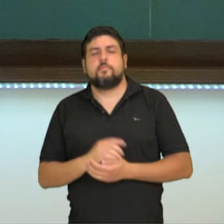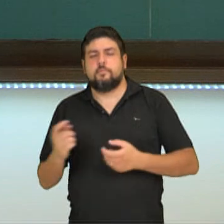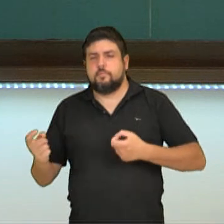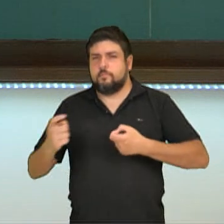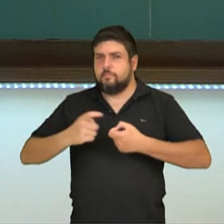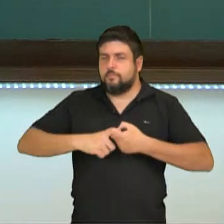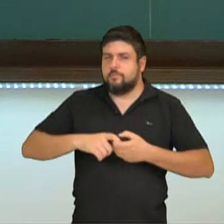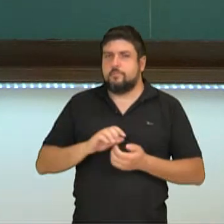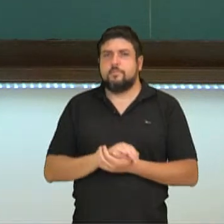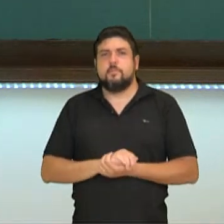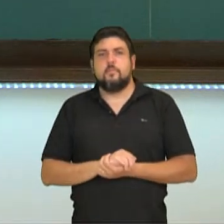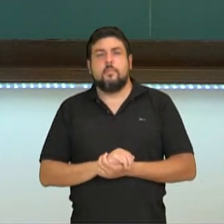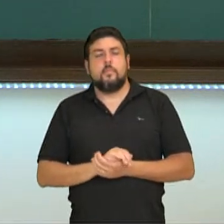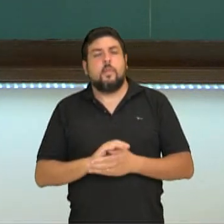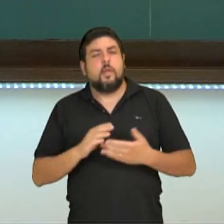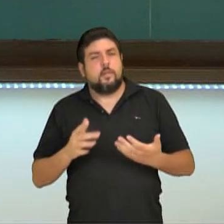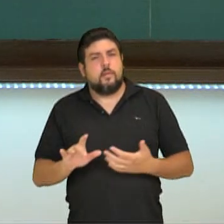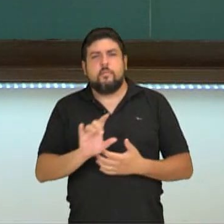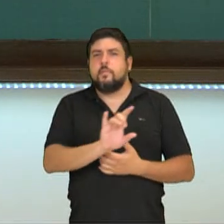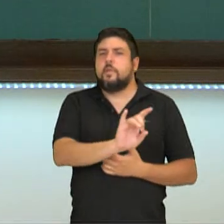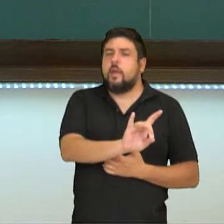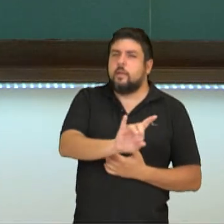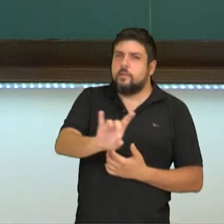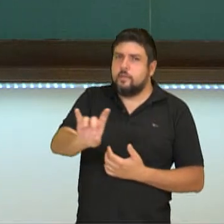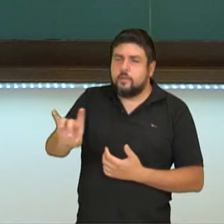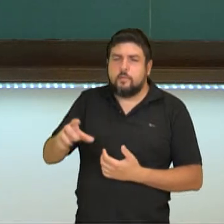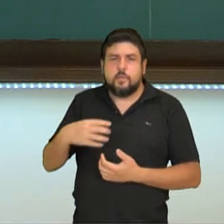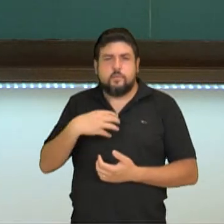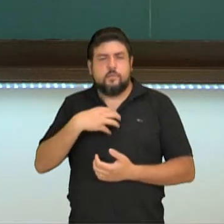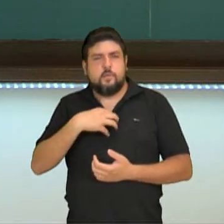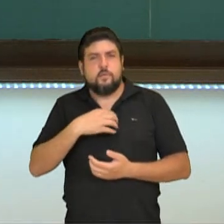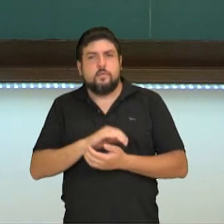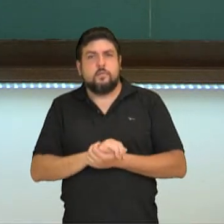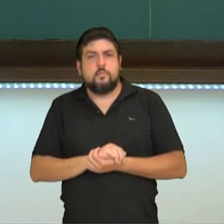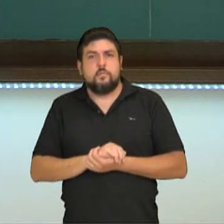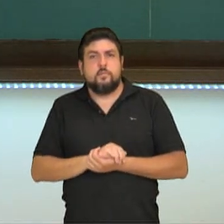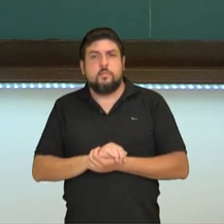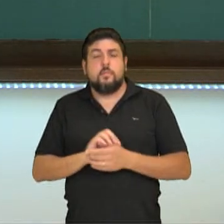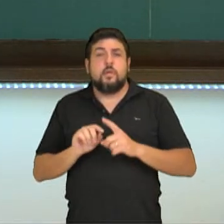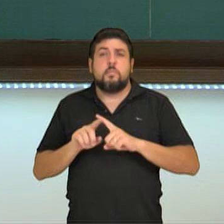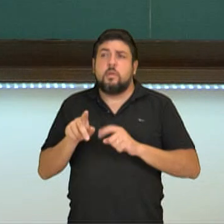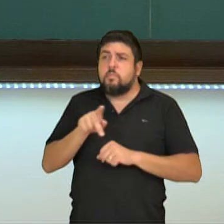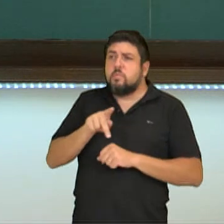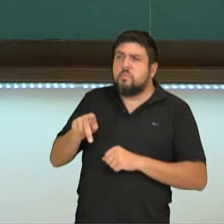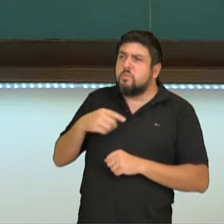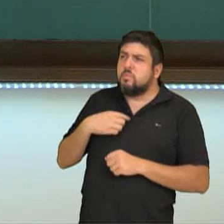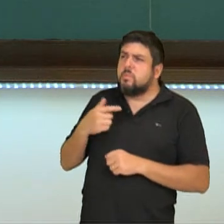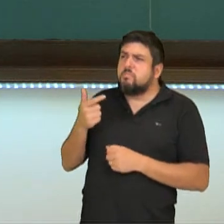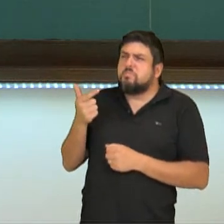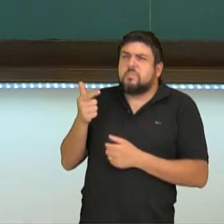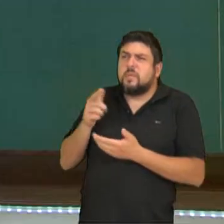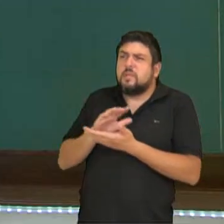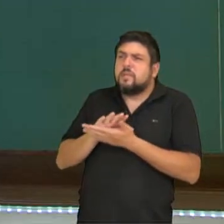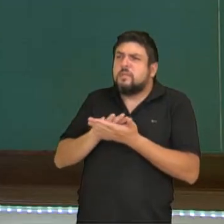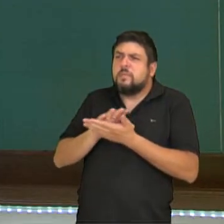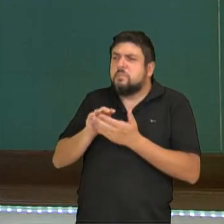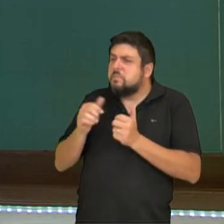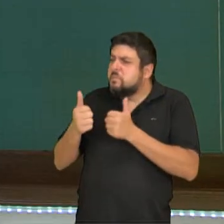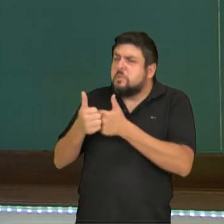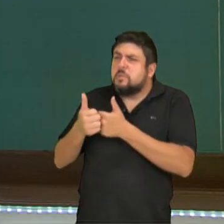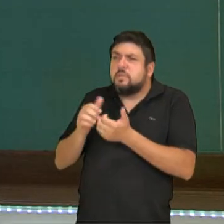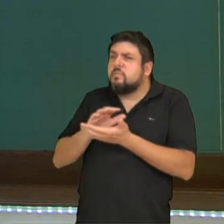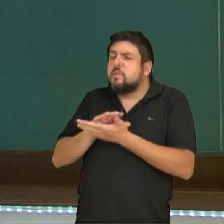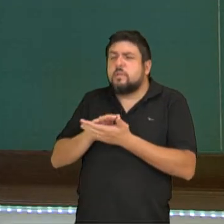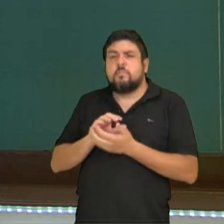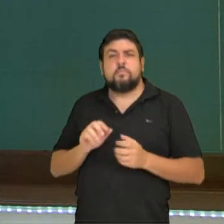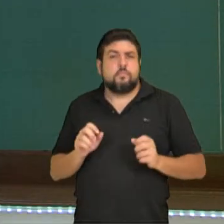voltamos. Então, cada mapa deve ter ficado de uma forma. A professora, mas se eu não tenho nada disso, né? Não tem nem nada disso próximo no meu mapa.